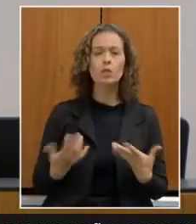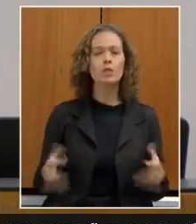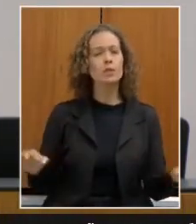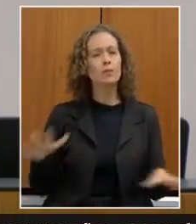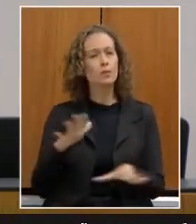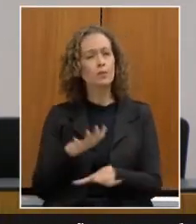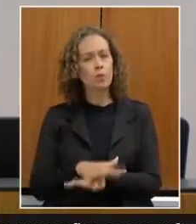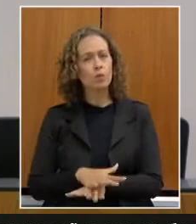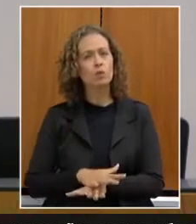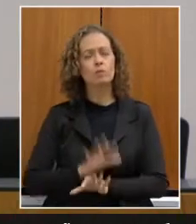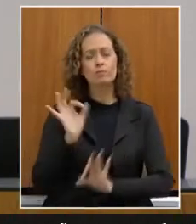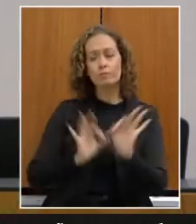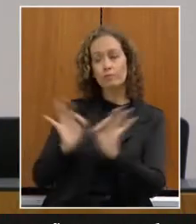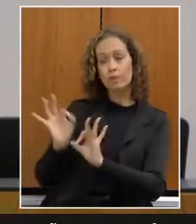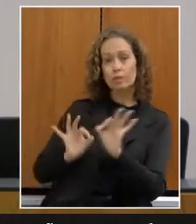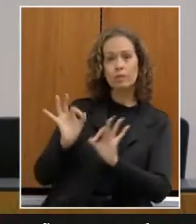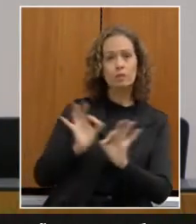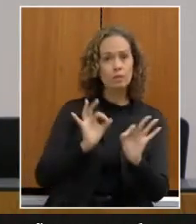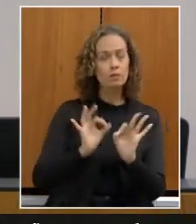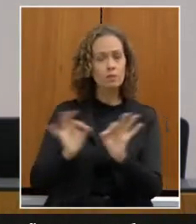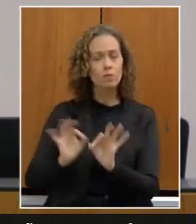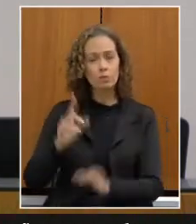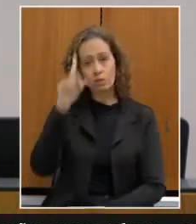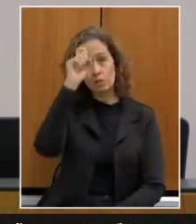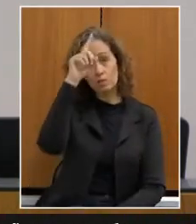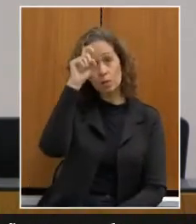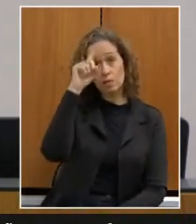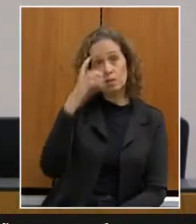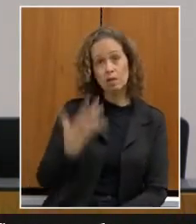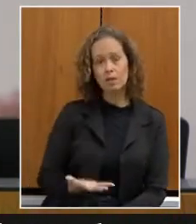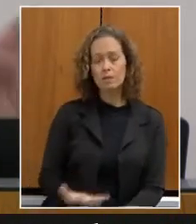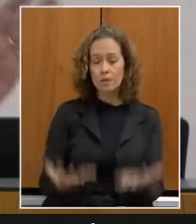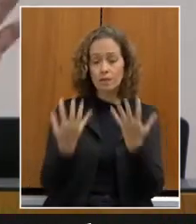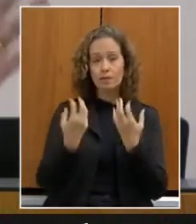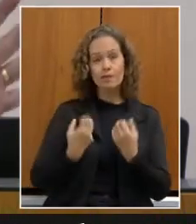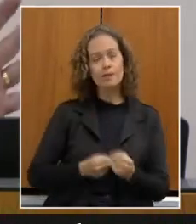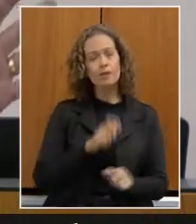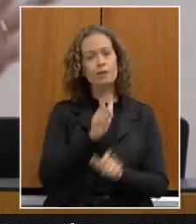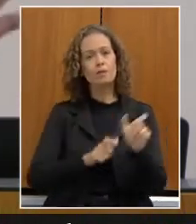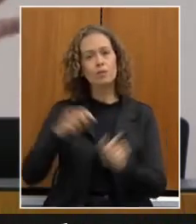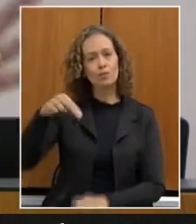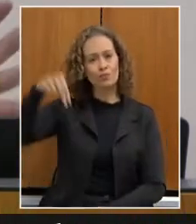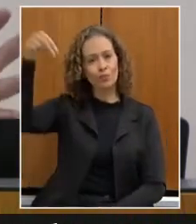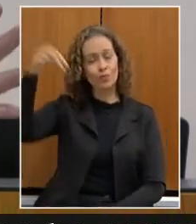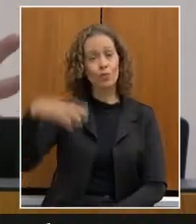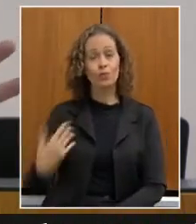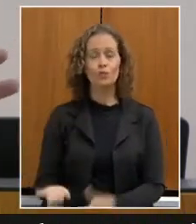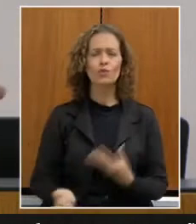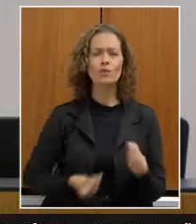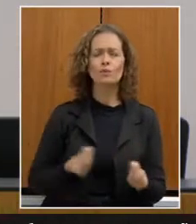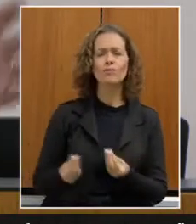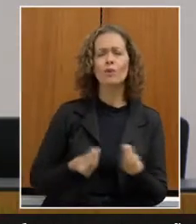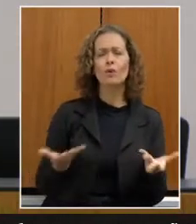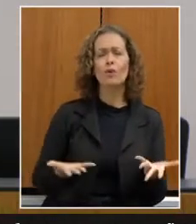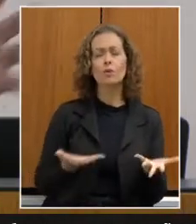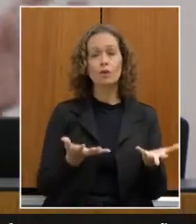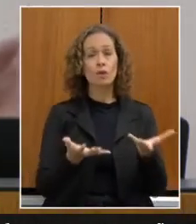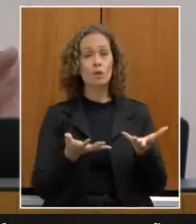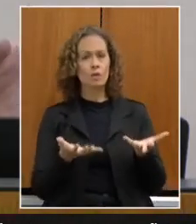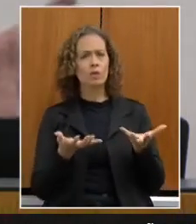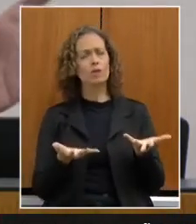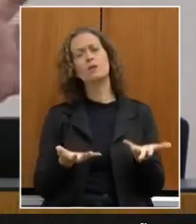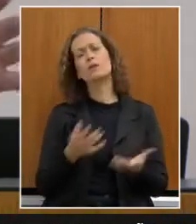termos 10 leitos de hospital, de um CTI pediátrico, para atender o Grande Norte. Então, essa é a compensação. Eu queria que o senhor falasse se haveria essa